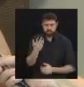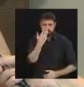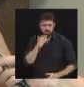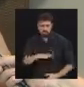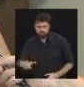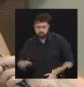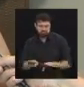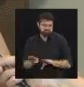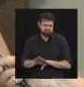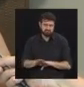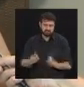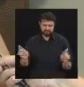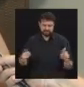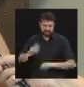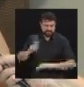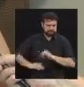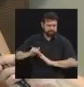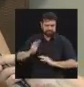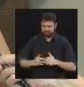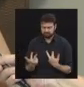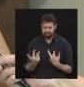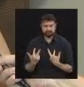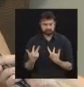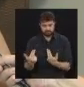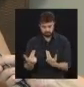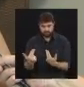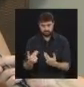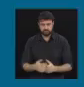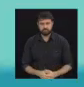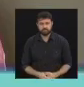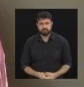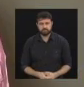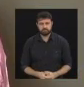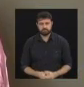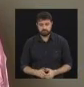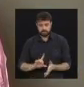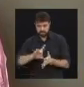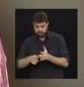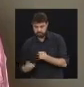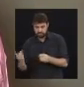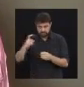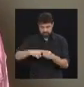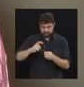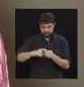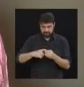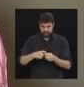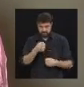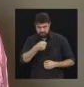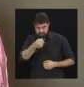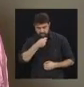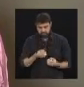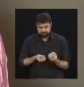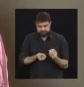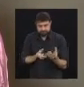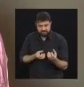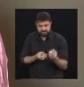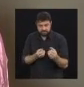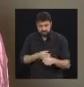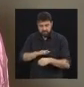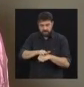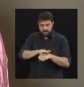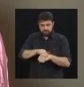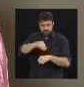criança, né, criança ou jovem ou adulto, enfim, né, pode buscar. Daqui a pouco a gente volta com mais informações sobre